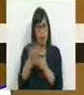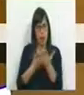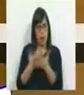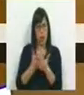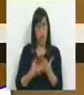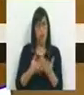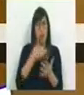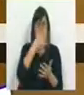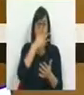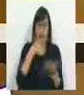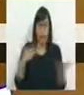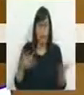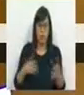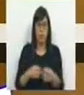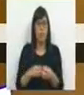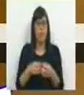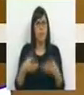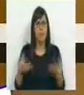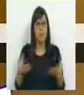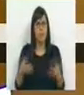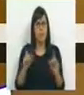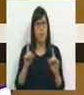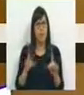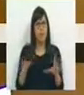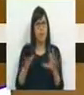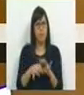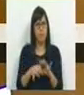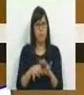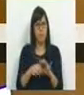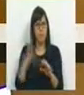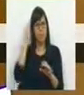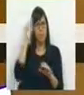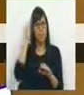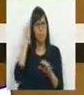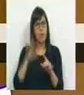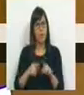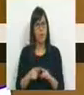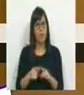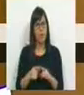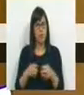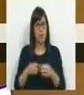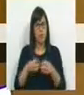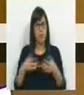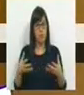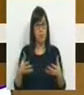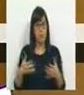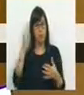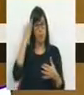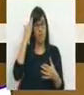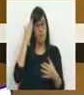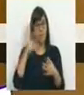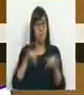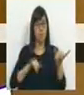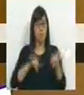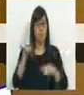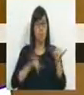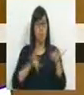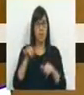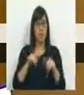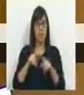e, felizmente, o crescimento relativamente estimado de crescimento estimado do tráfego